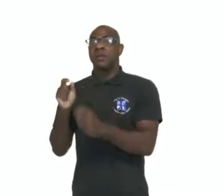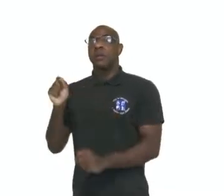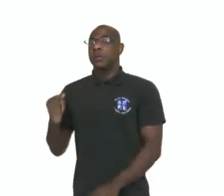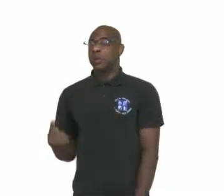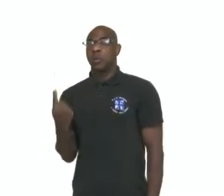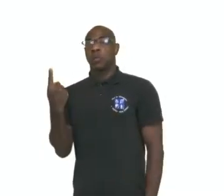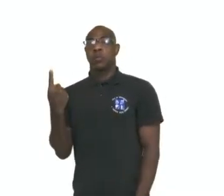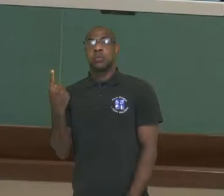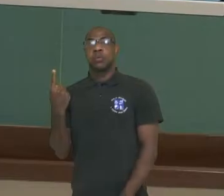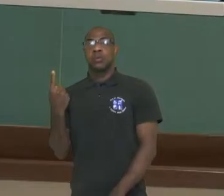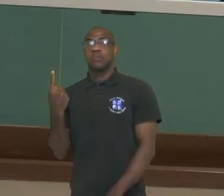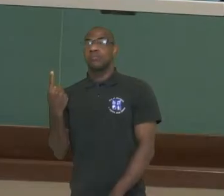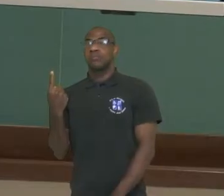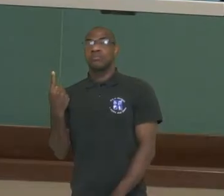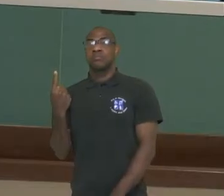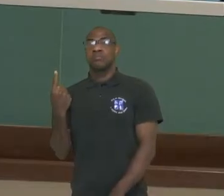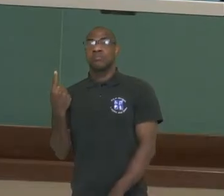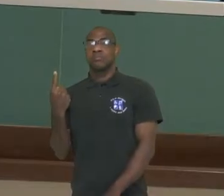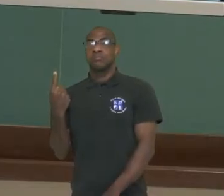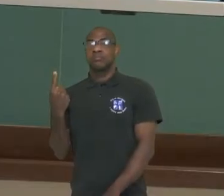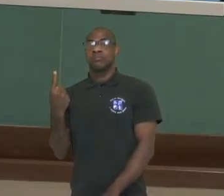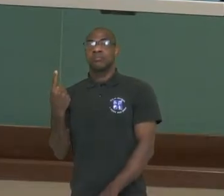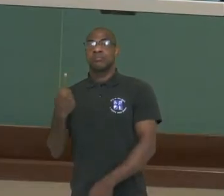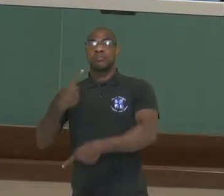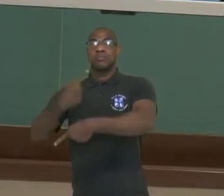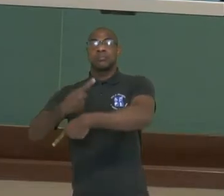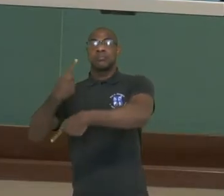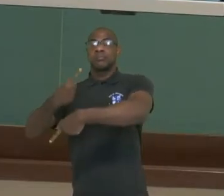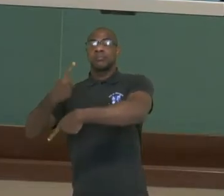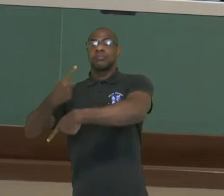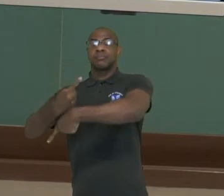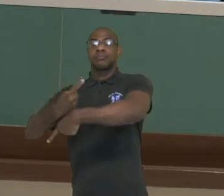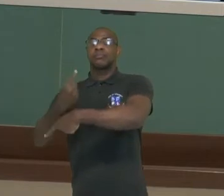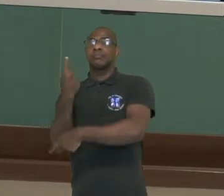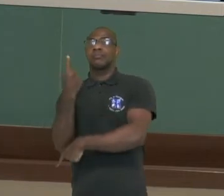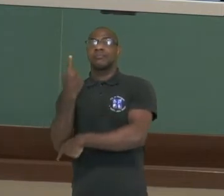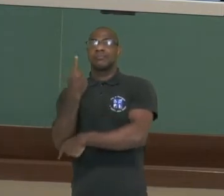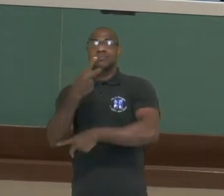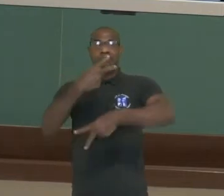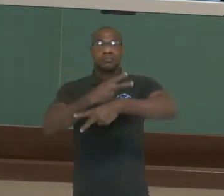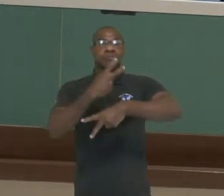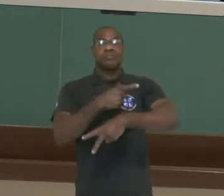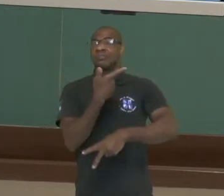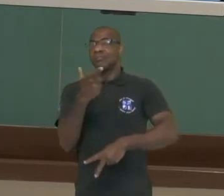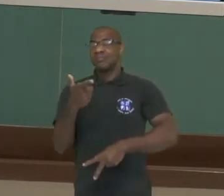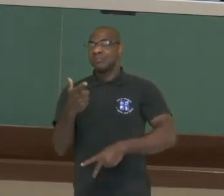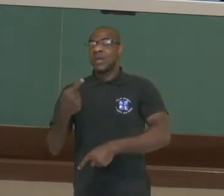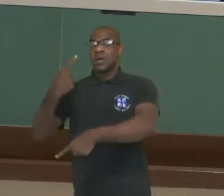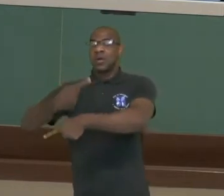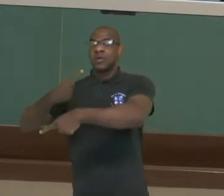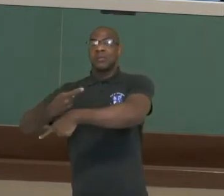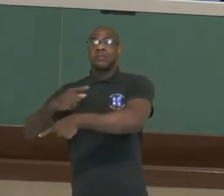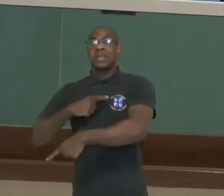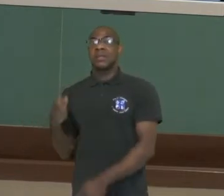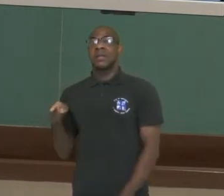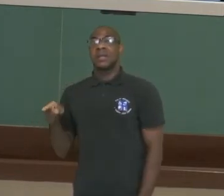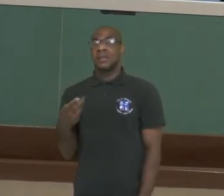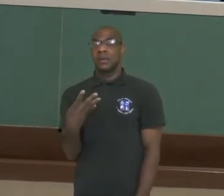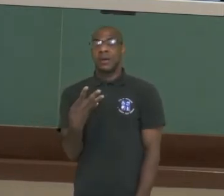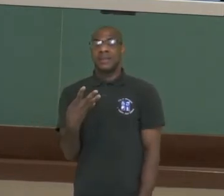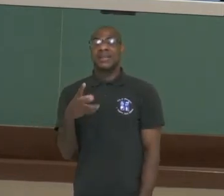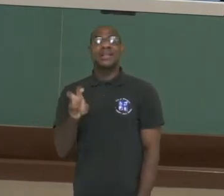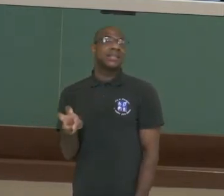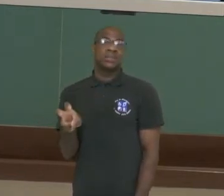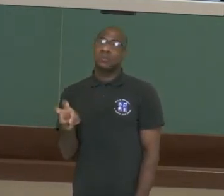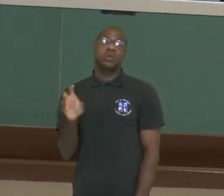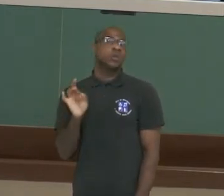um cromossomo. Ou seja, esse indivíduo tem 45 cromossomos.